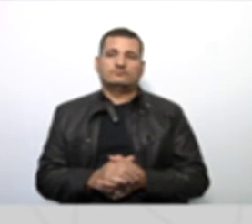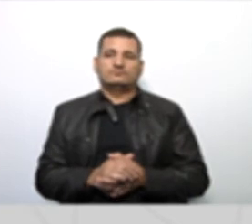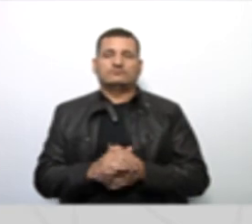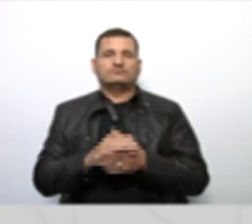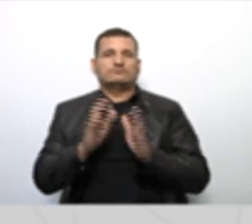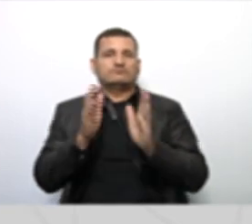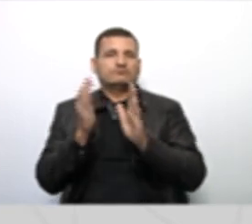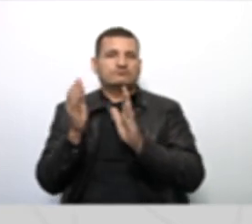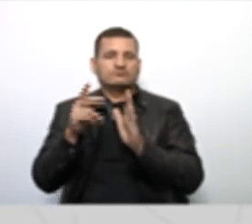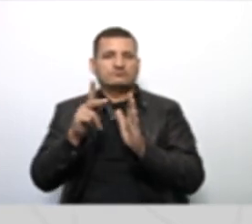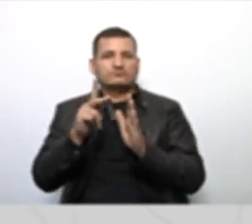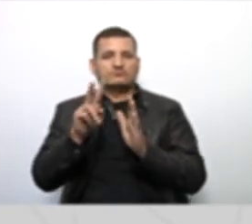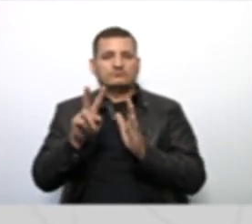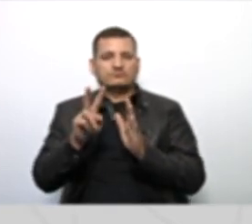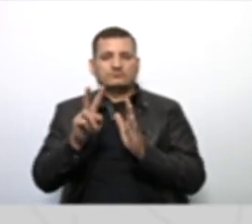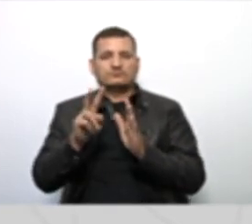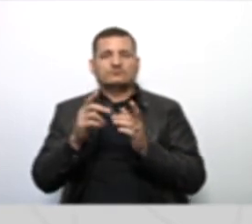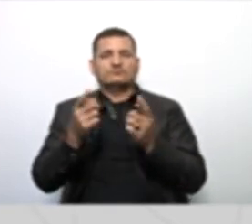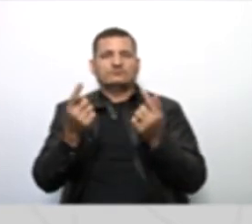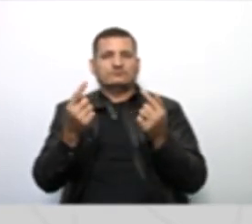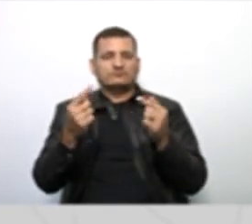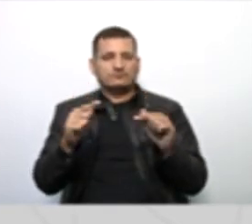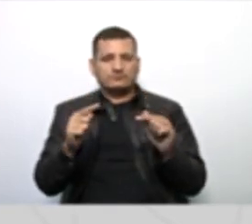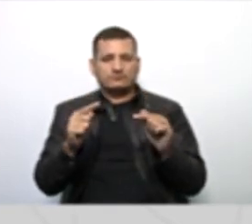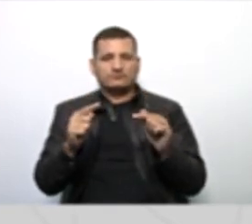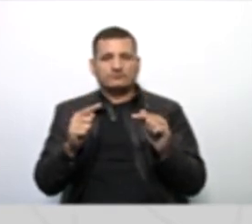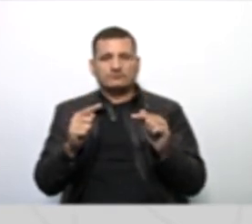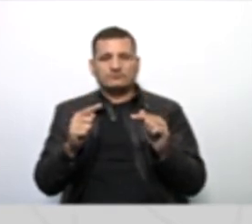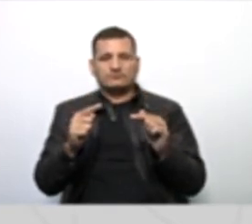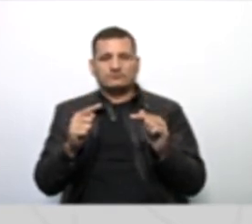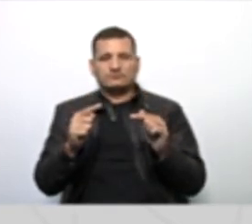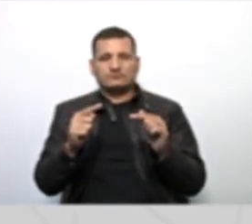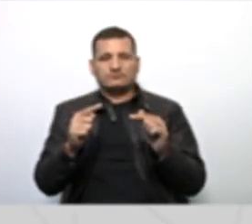Kiv. Aqui eu estou requerendo a